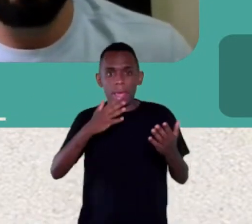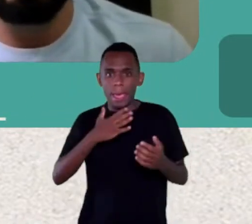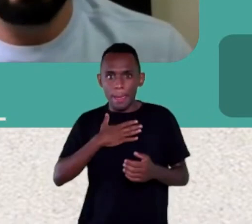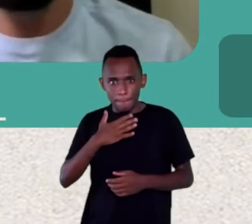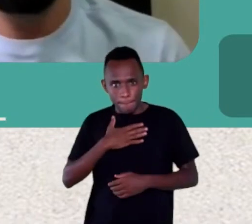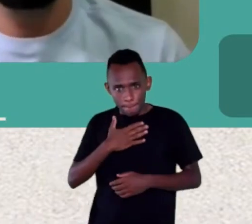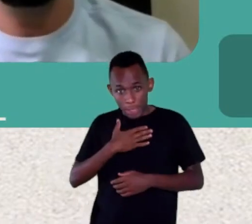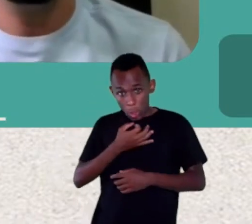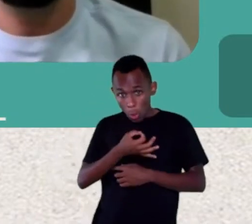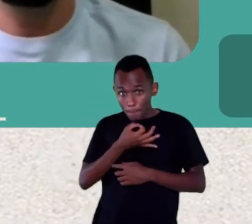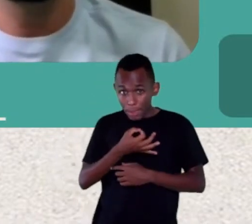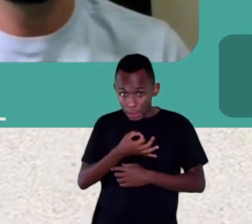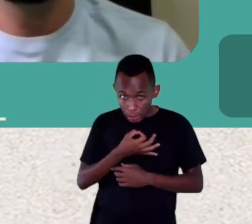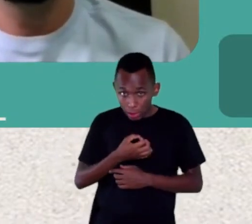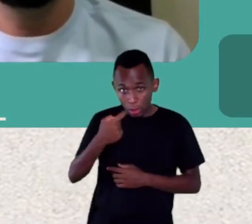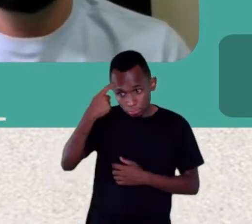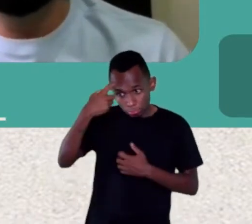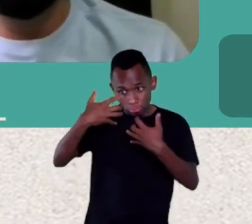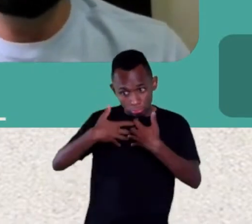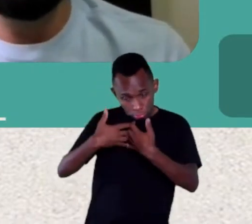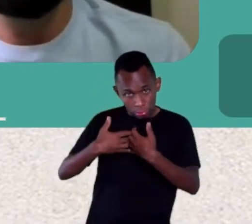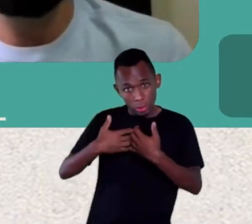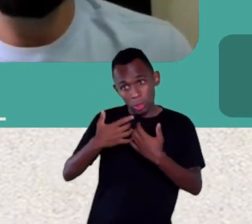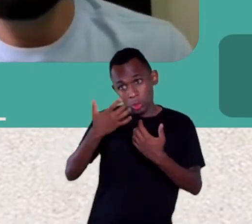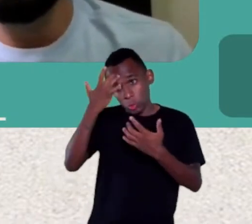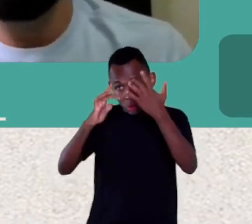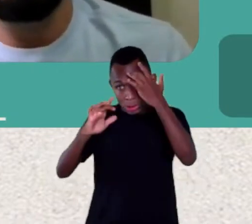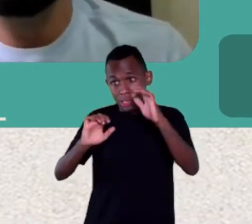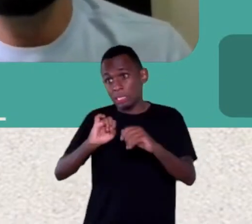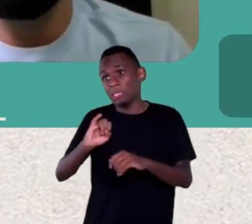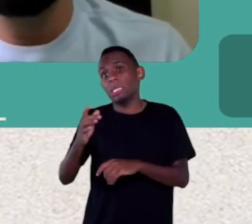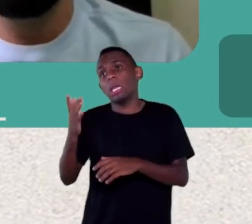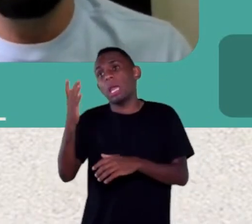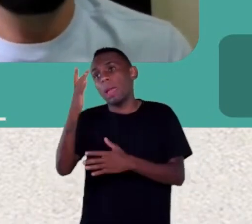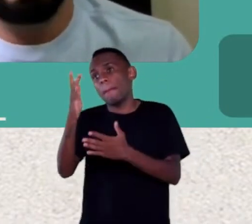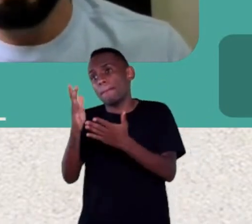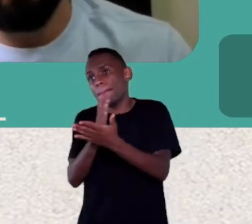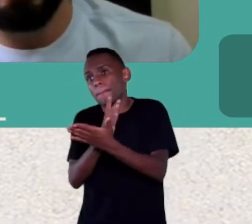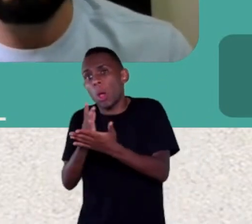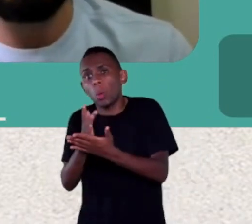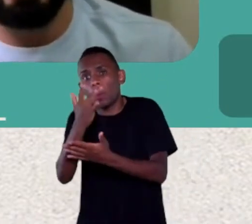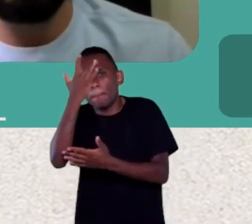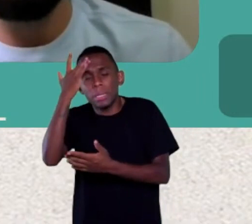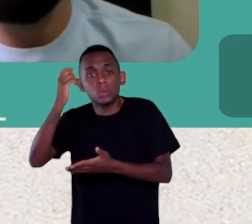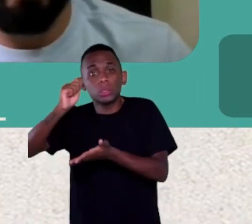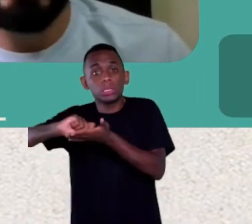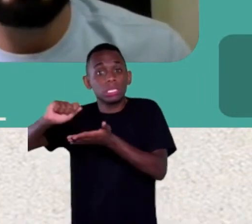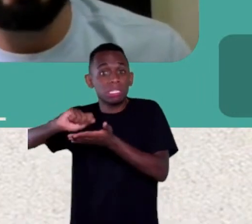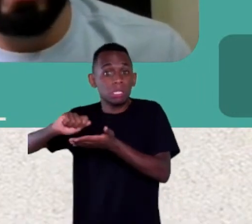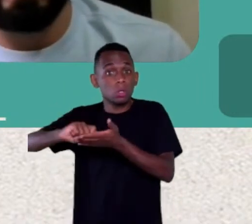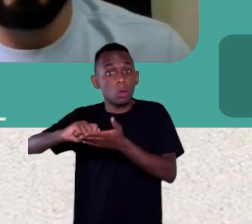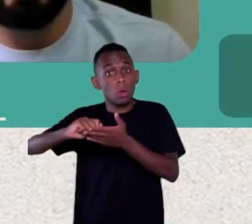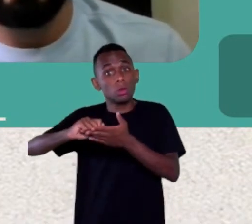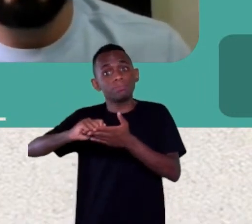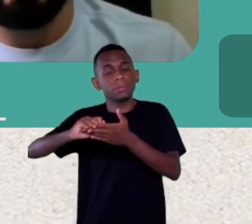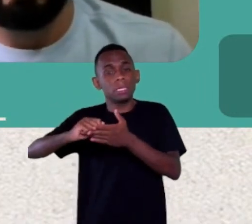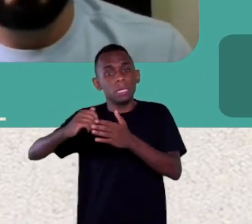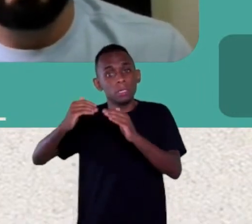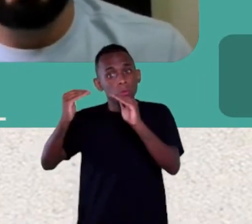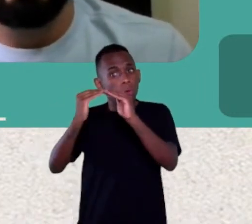se tem escritores que pensam ao contrário. É a minha ideologia, eu penso assim, eu tenho que alcançar de forma